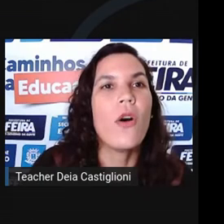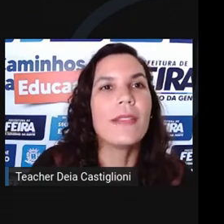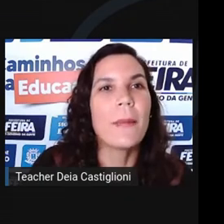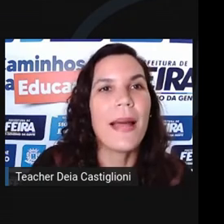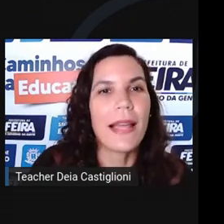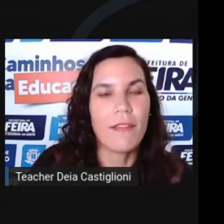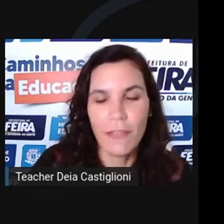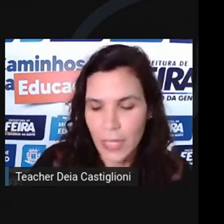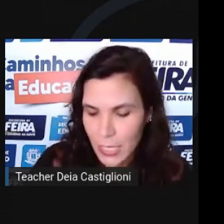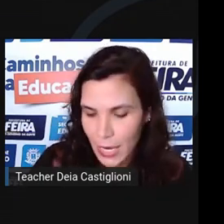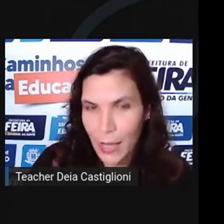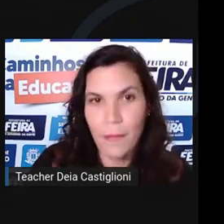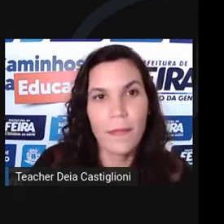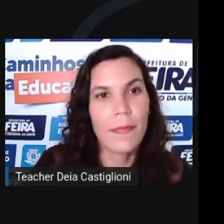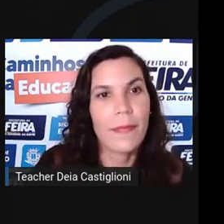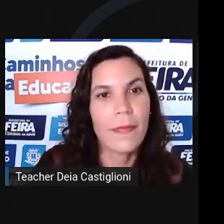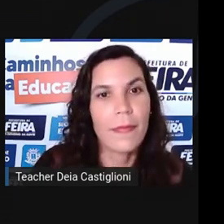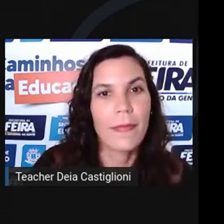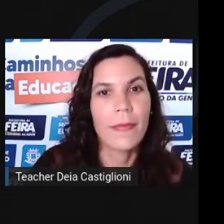Uma outra palavrinha